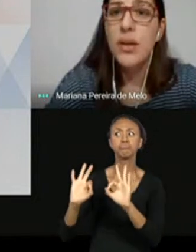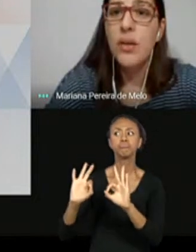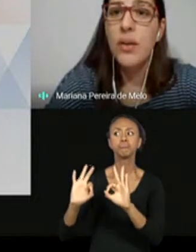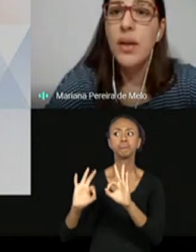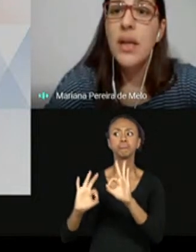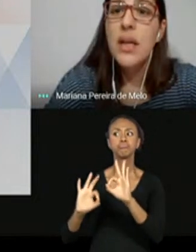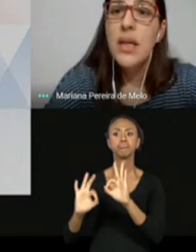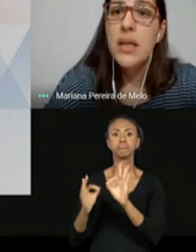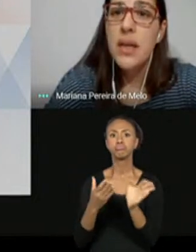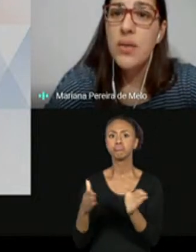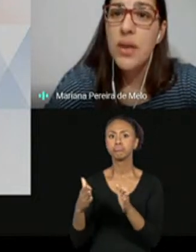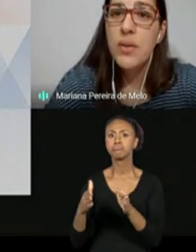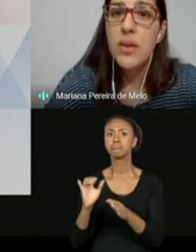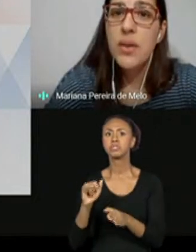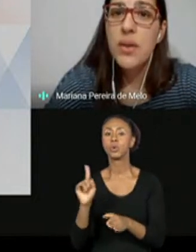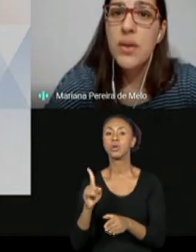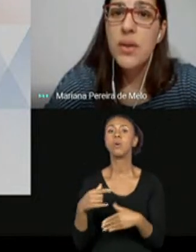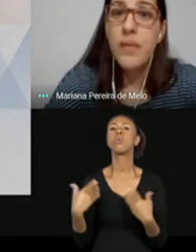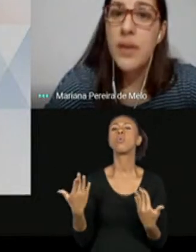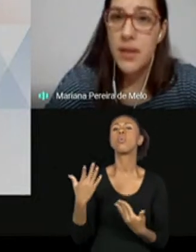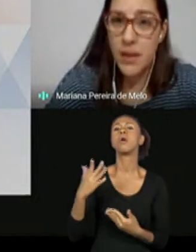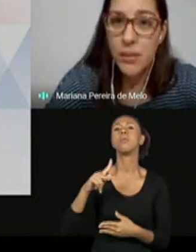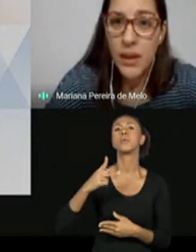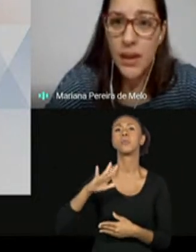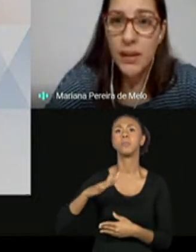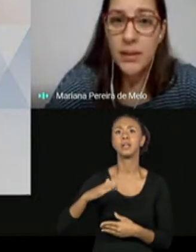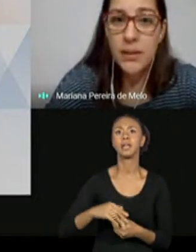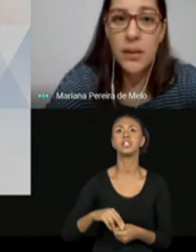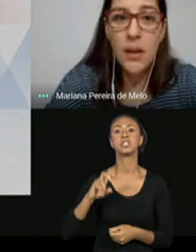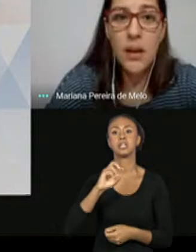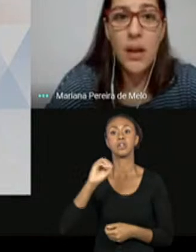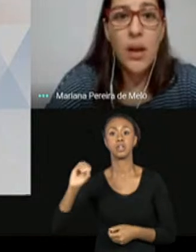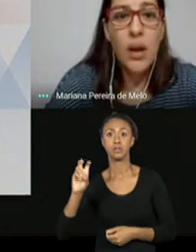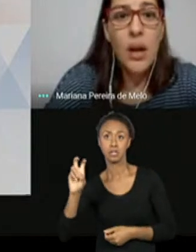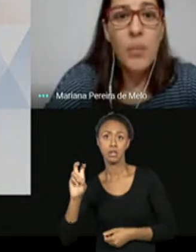qualidade? Ó, 005 vezes 03.